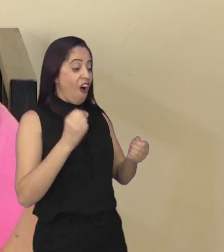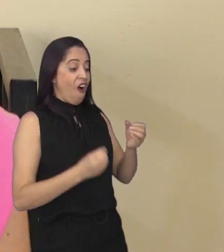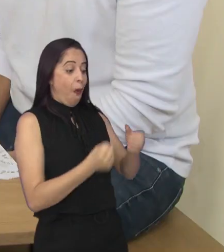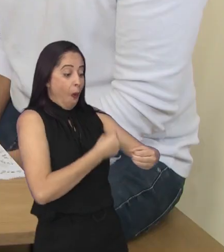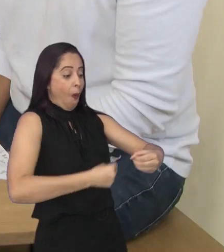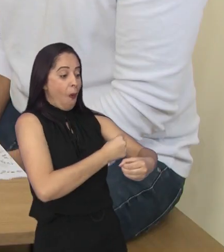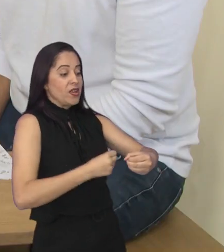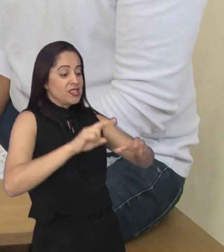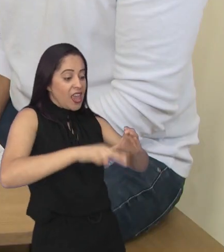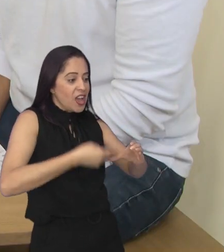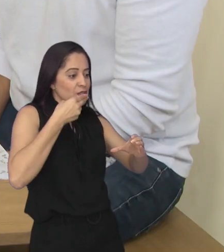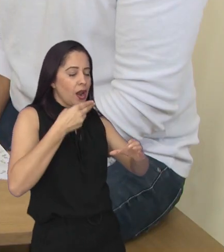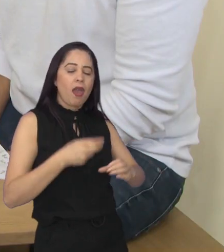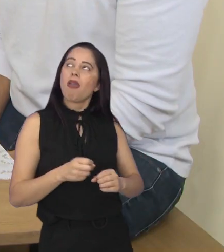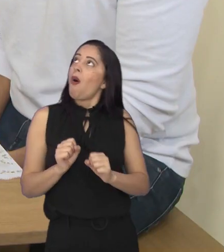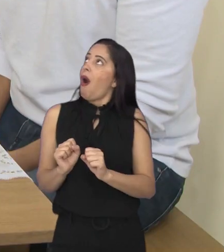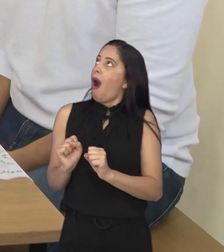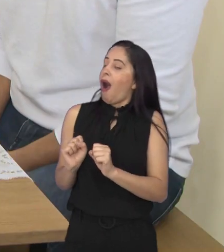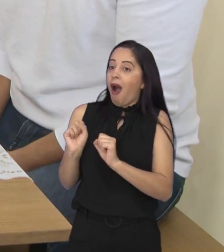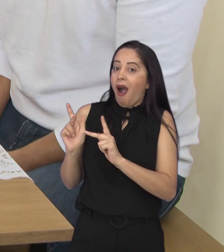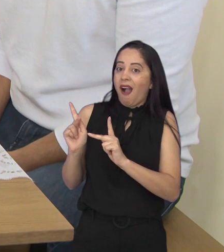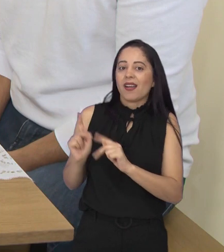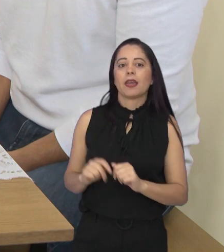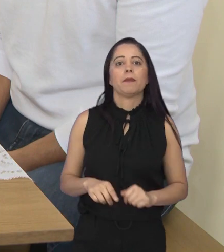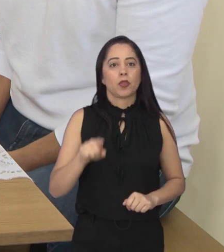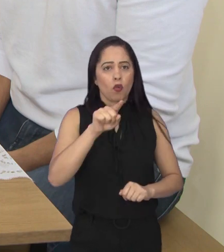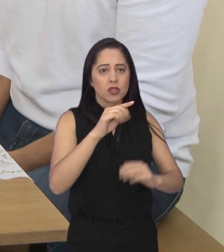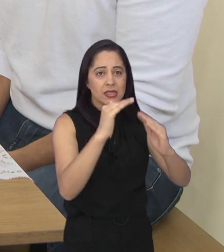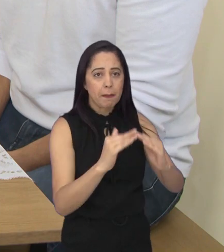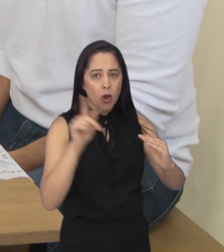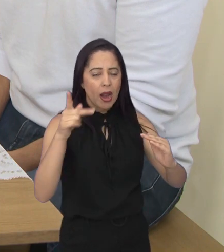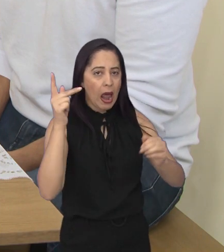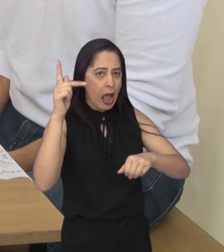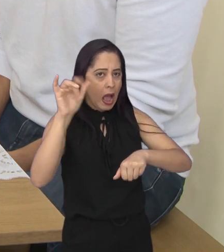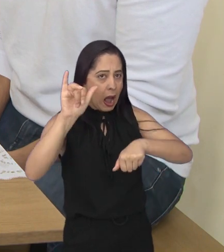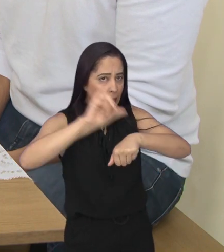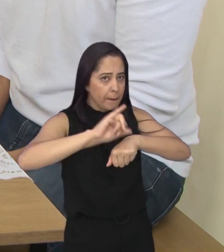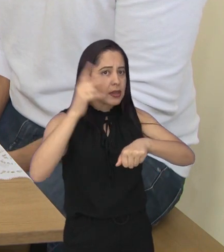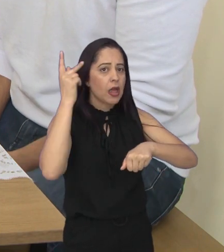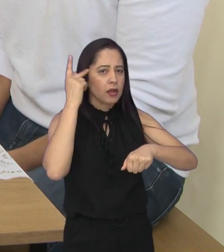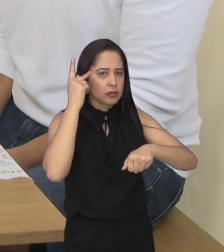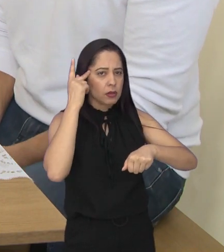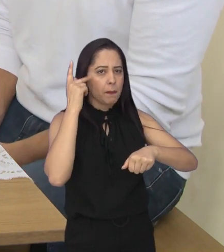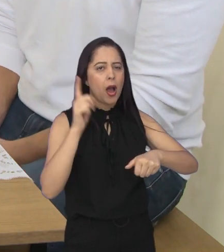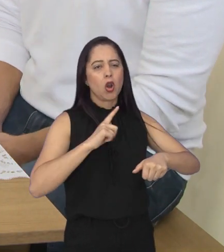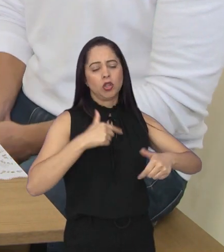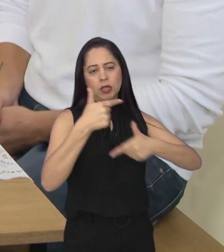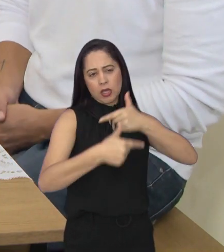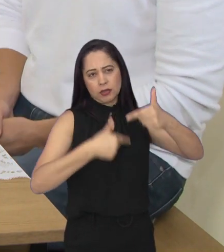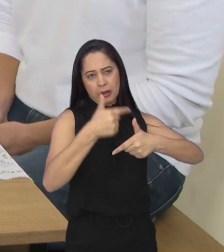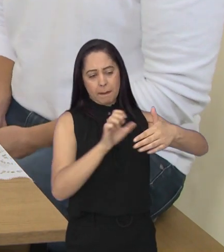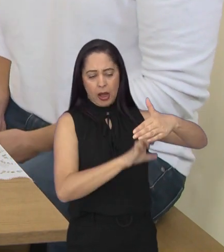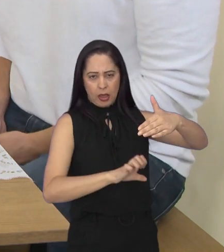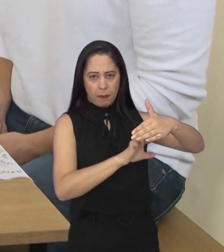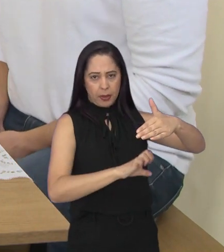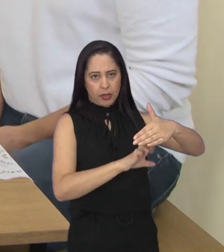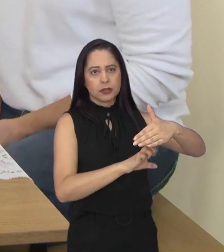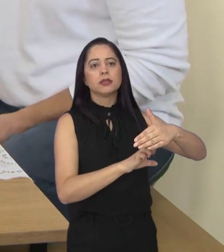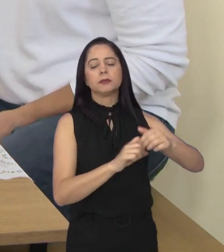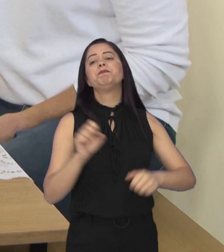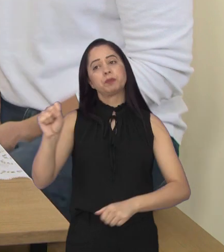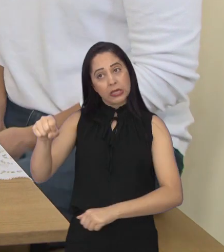geleia. Fernanda, assim, vocês moravam em São Paulo, Sim. Tinham trabalhos tradicionais, é isso? Sim, a gente trabalhava em São